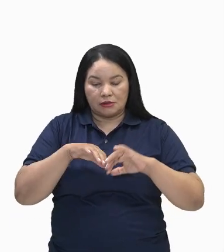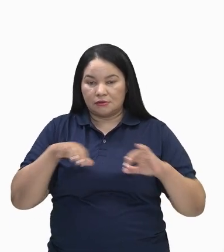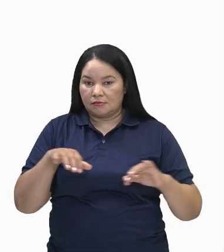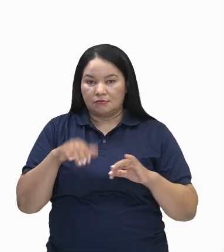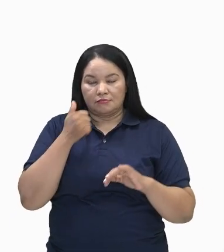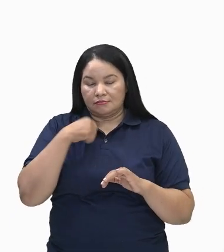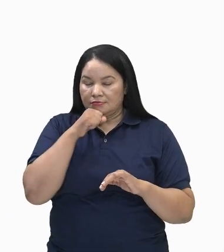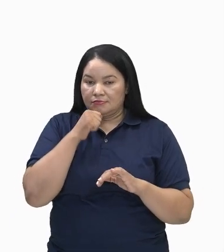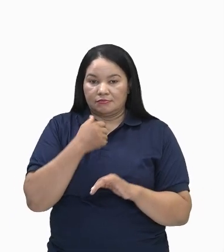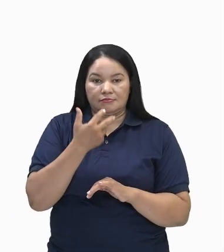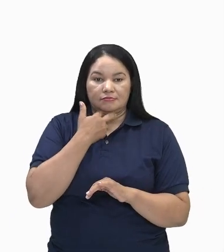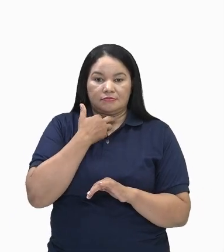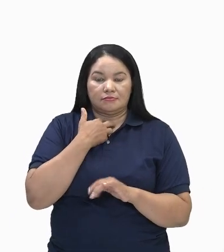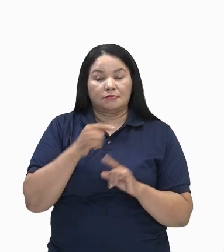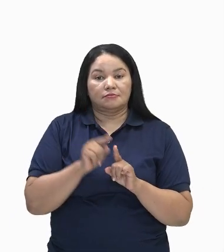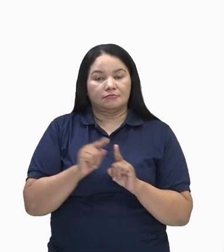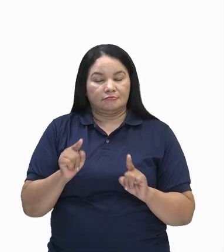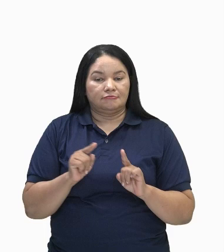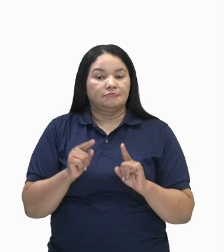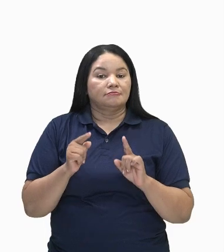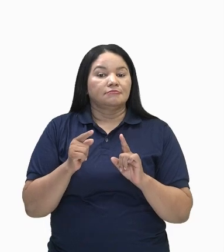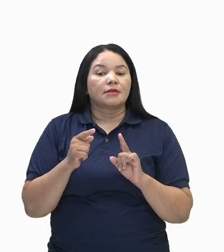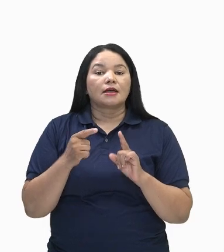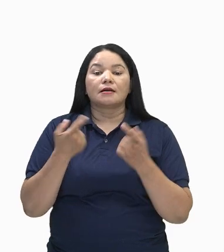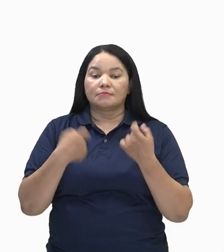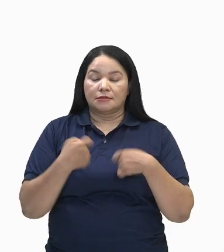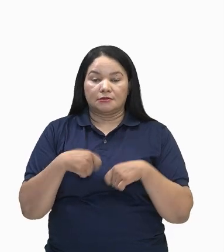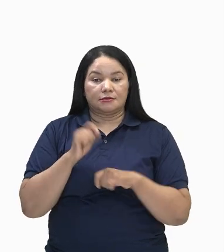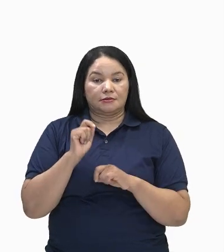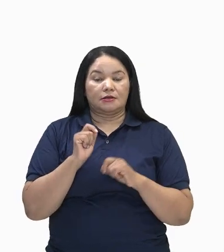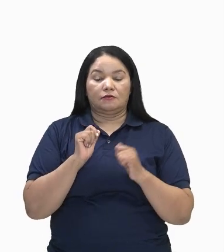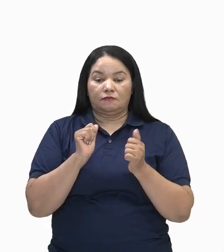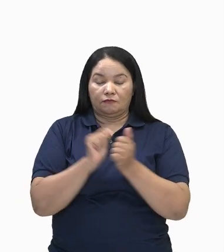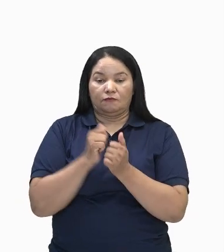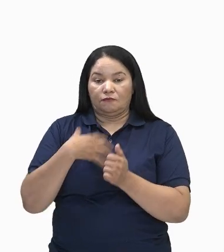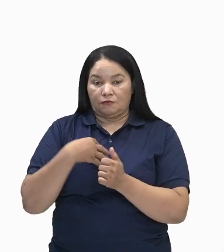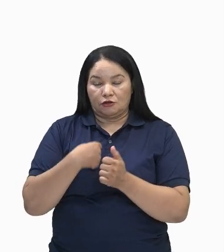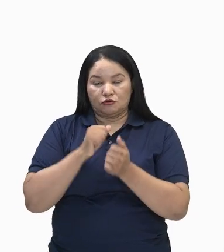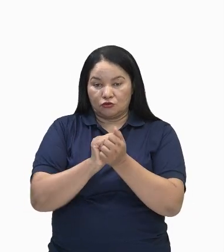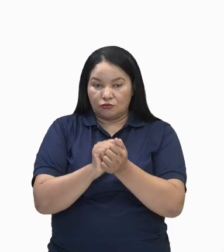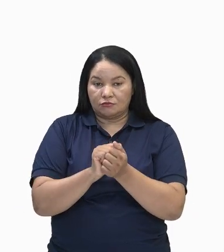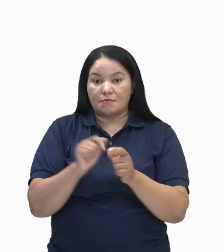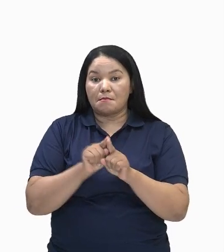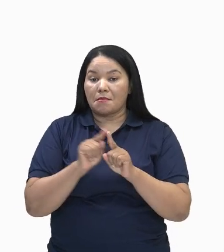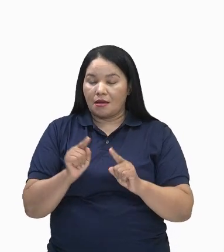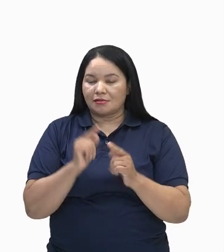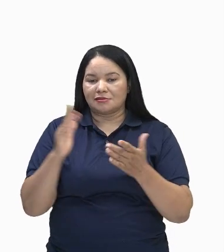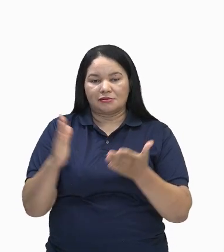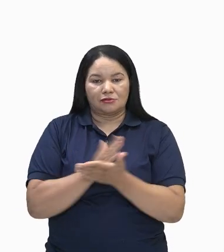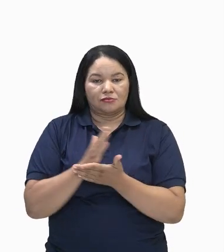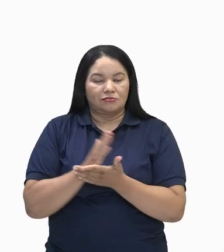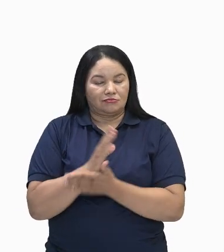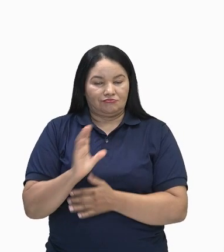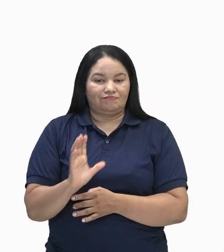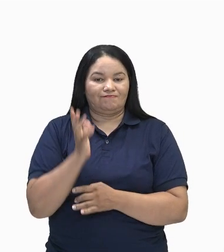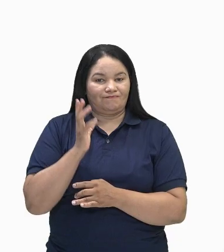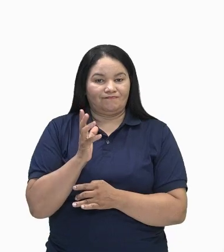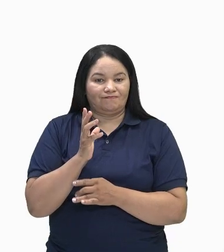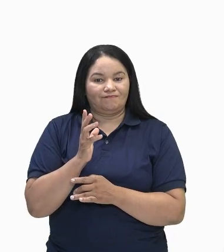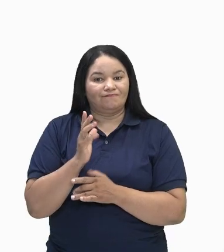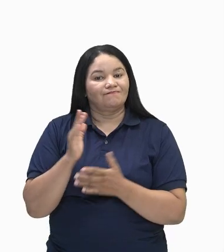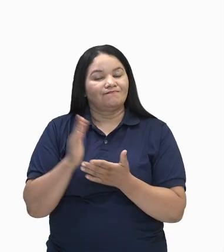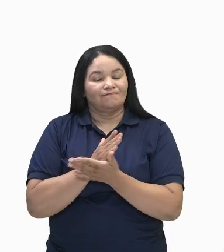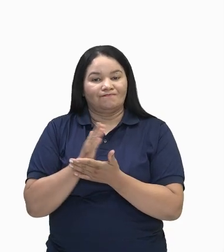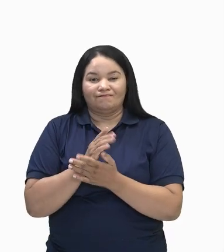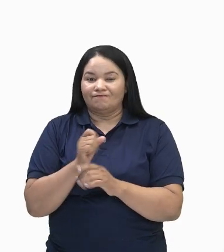Claro, é primordial, né, que fique com a mãe, mas tem algumas situações que não dá,